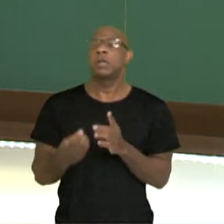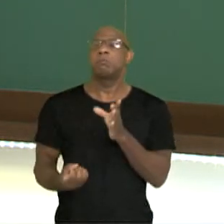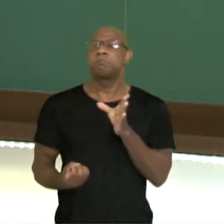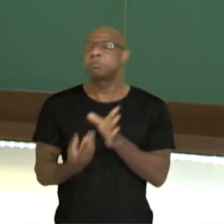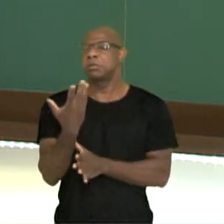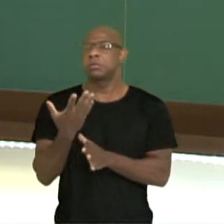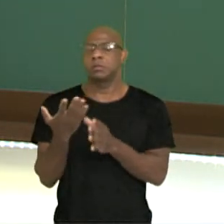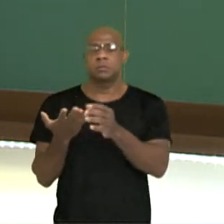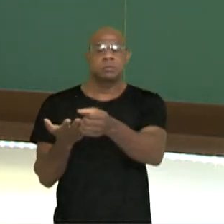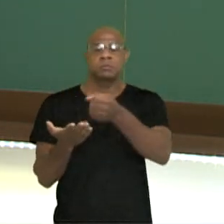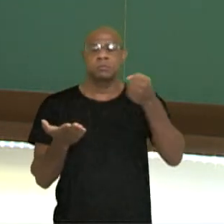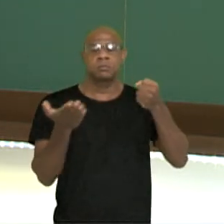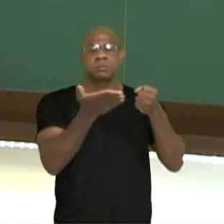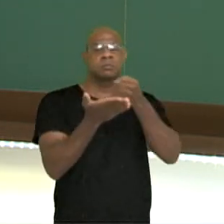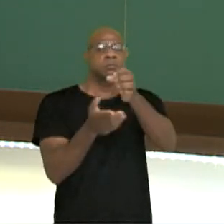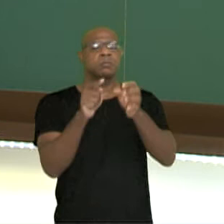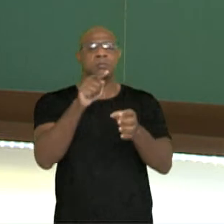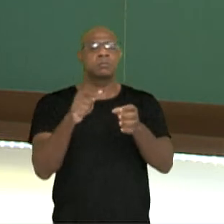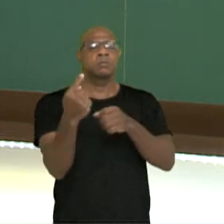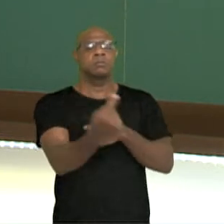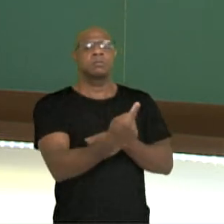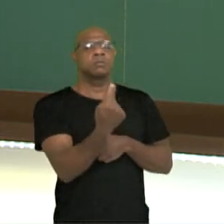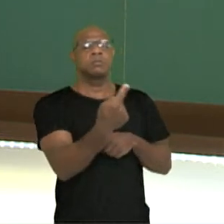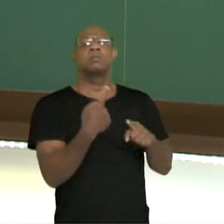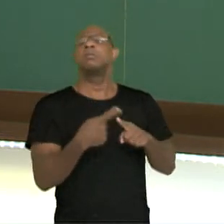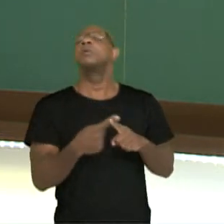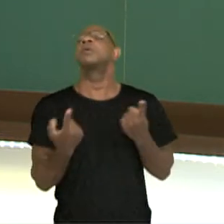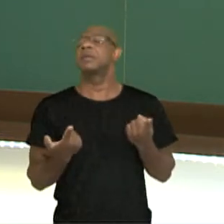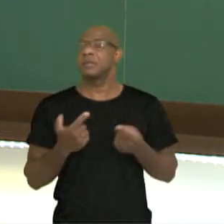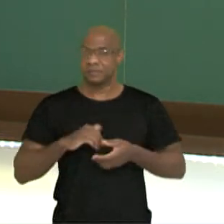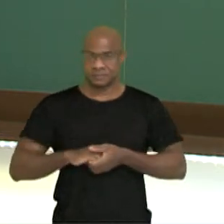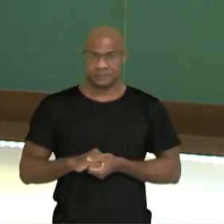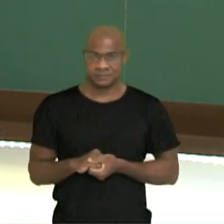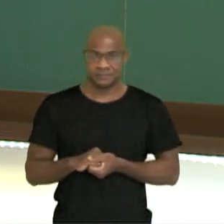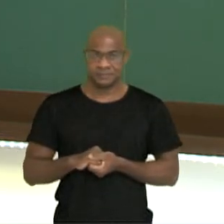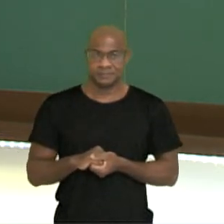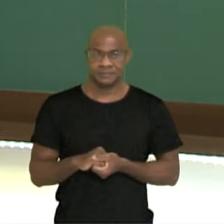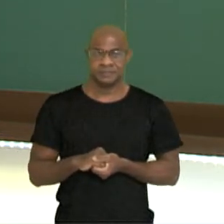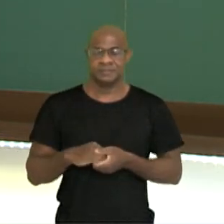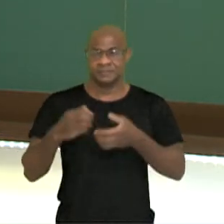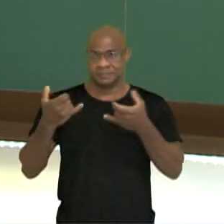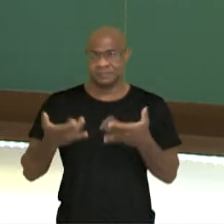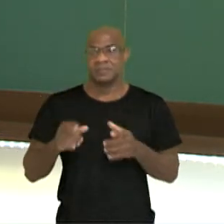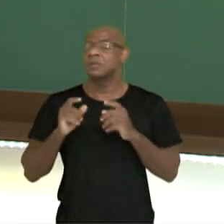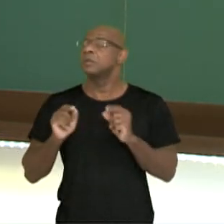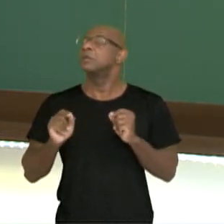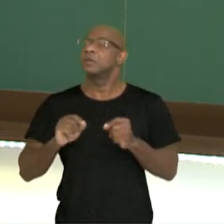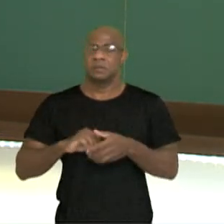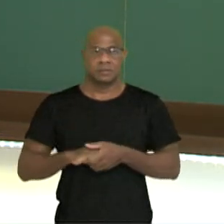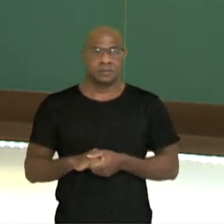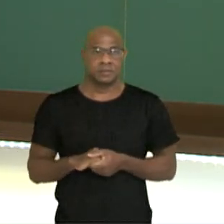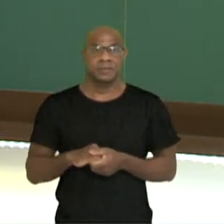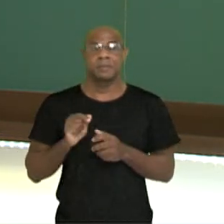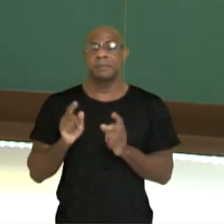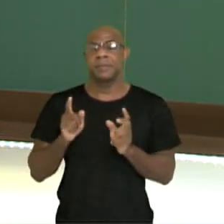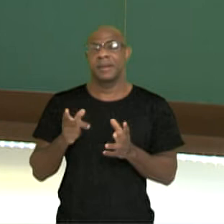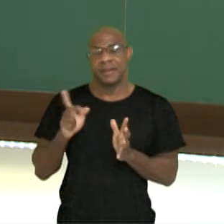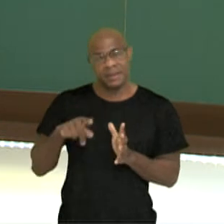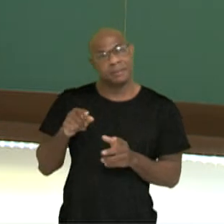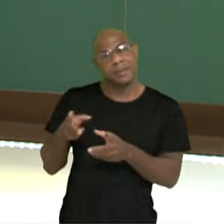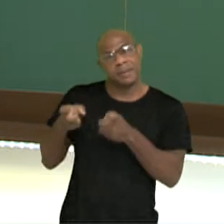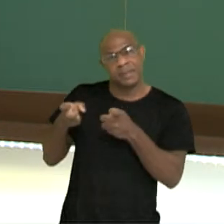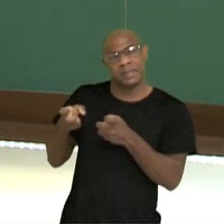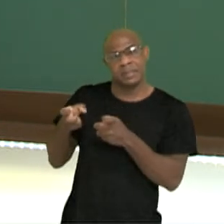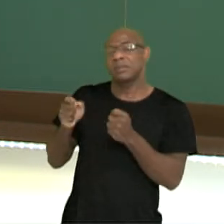invento, né? To detect enemy's aircrafts, né? Como foi dito aqui no texto, né, para detectar